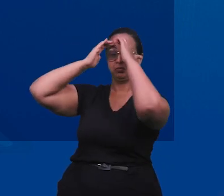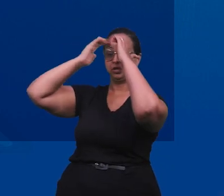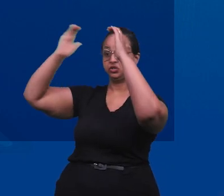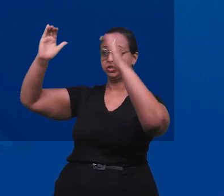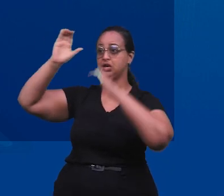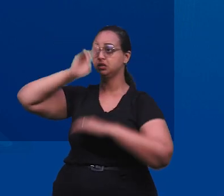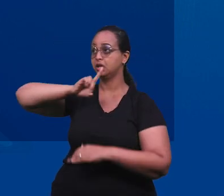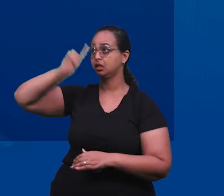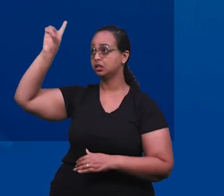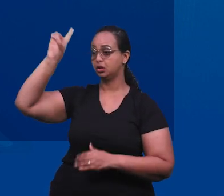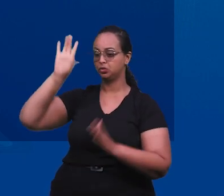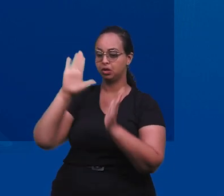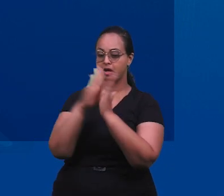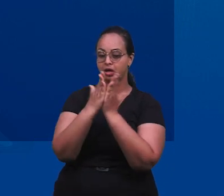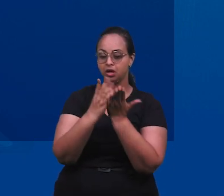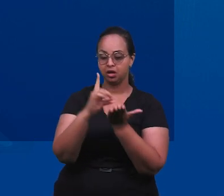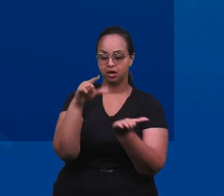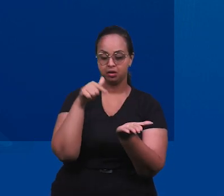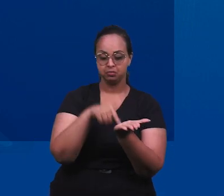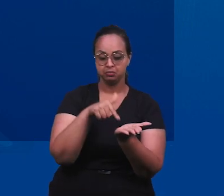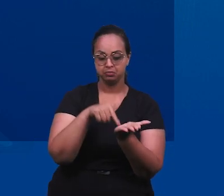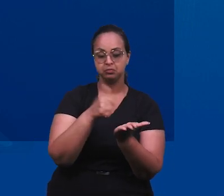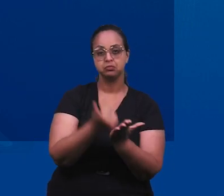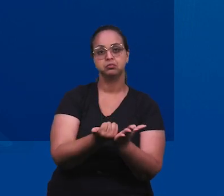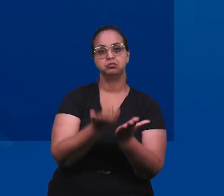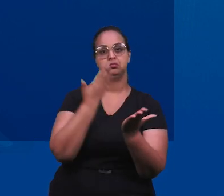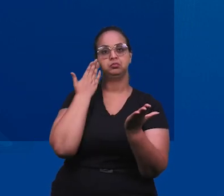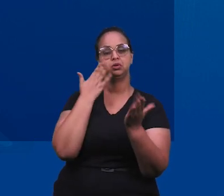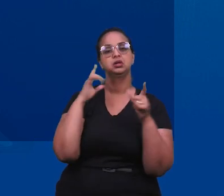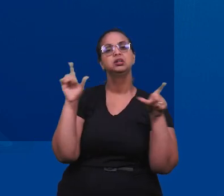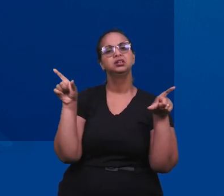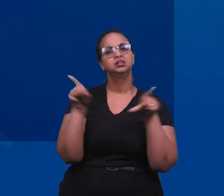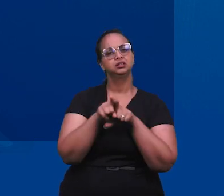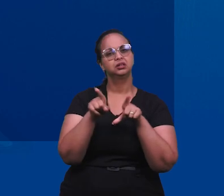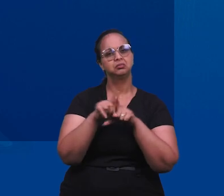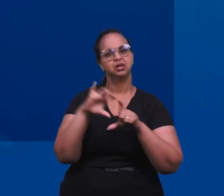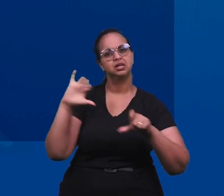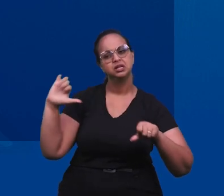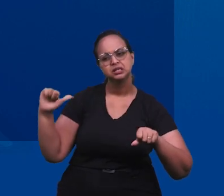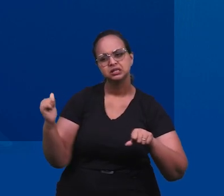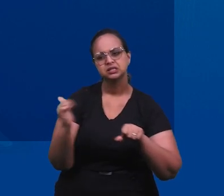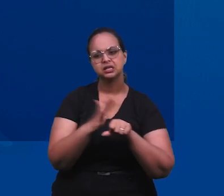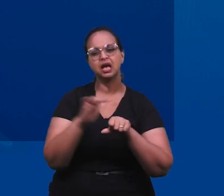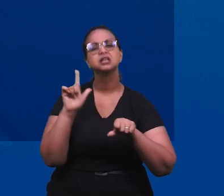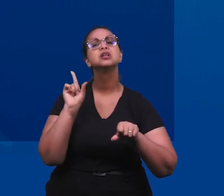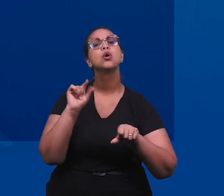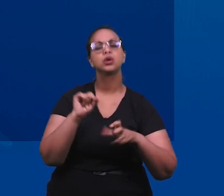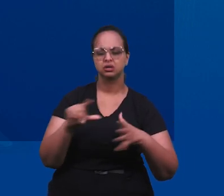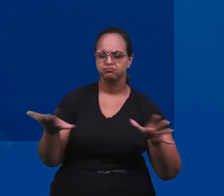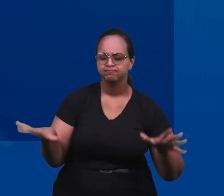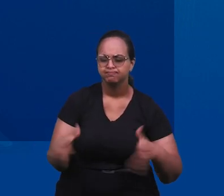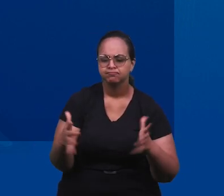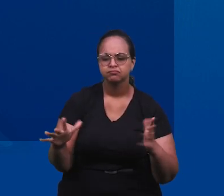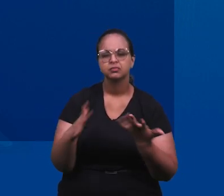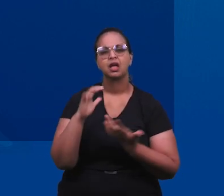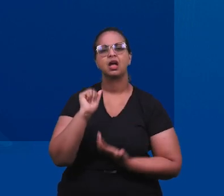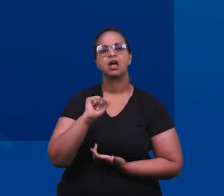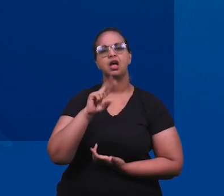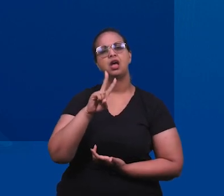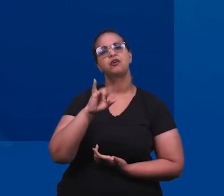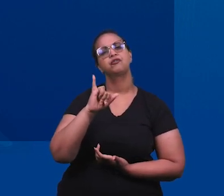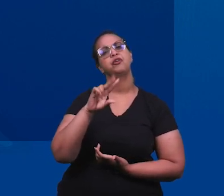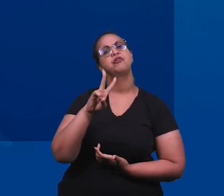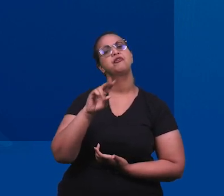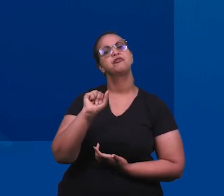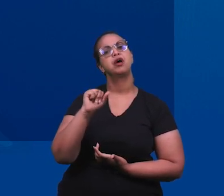de Deus. E quando falamos de Sardes, nós falamos também de avivamento. E este avivamento está